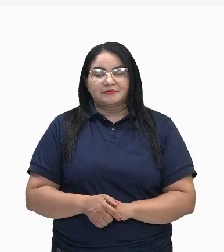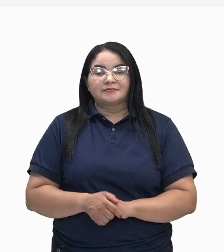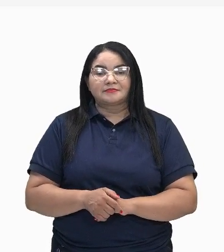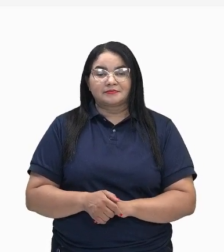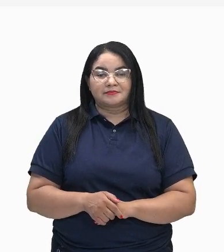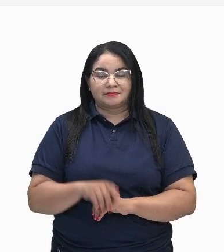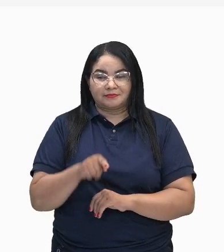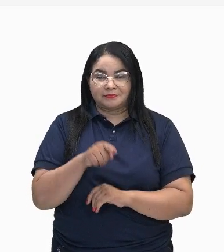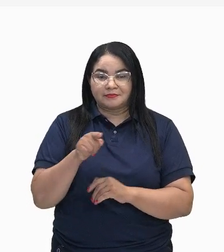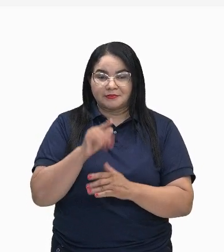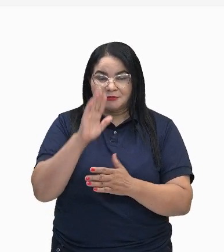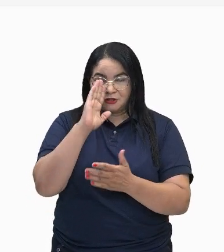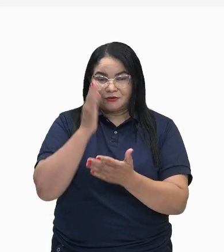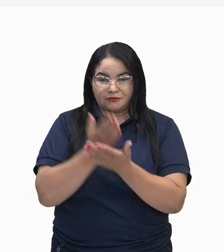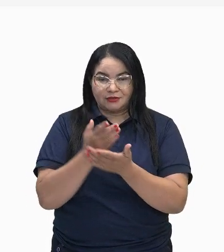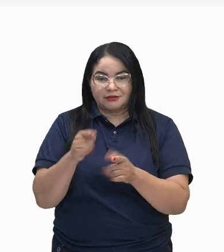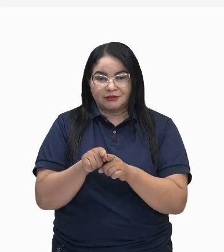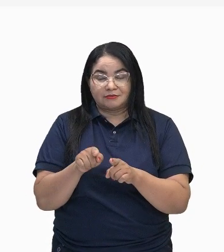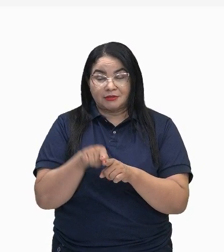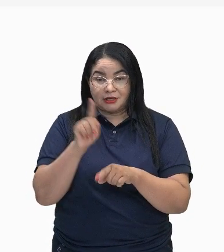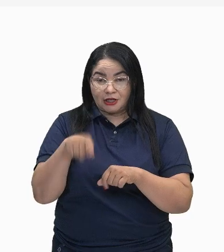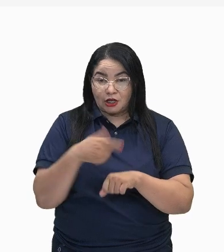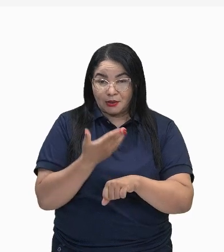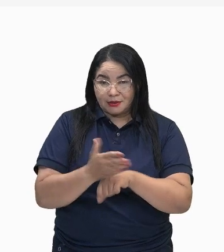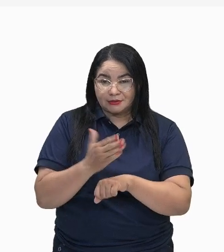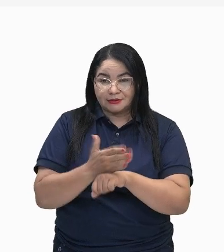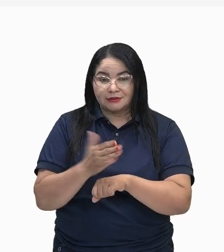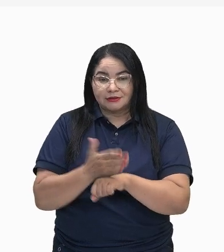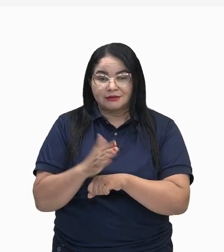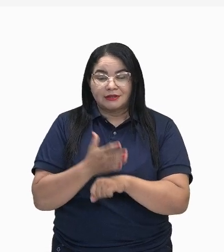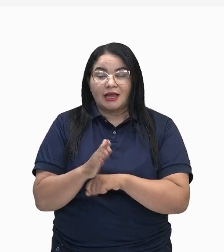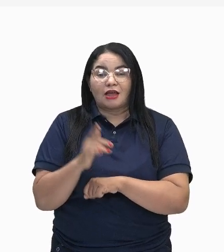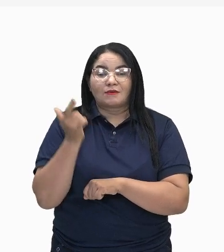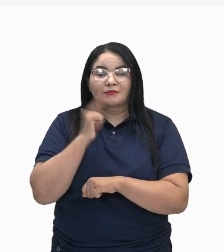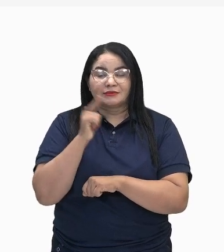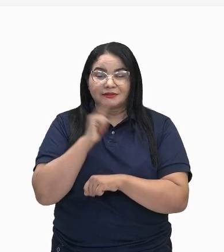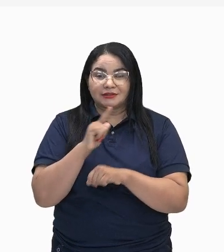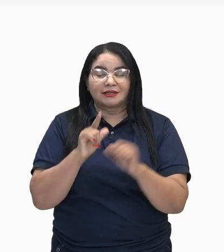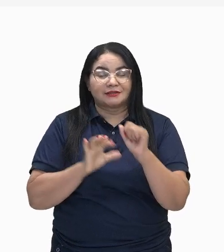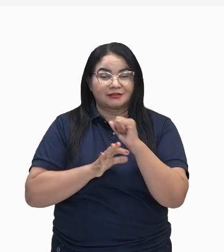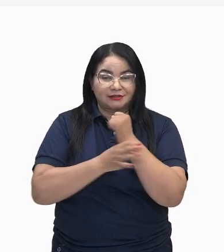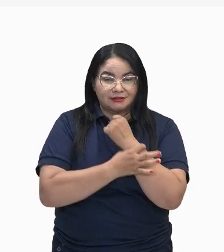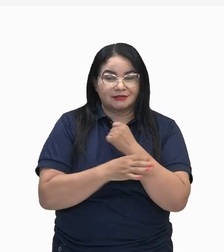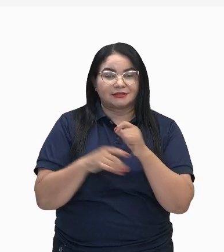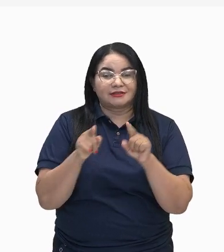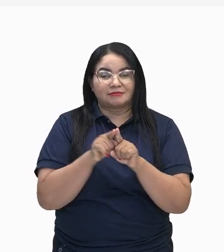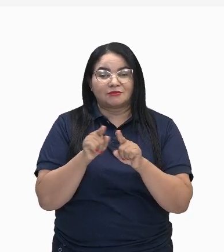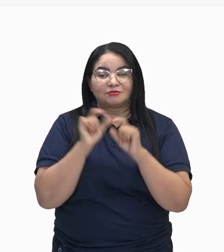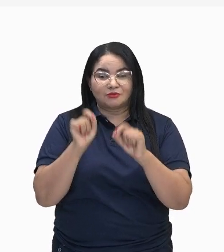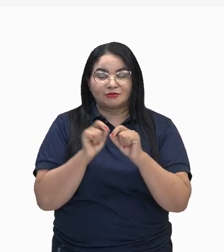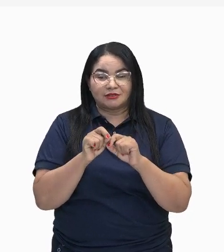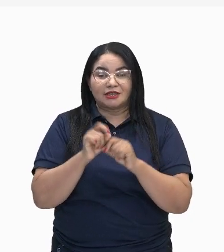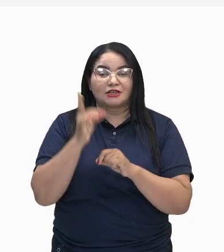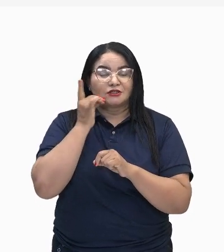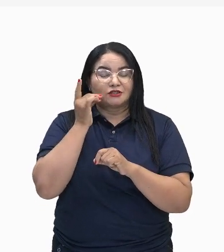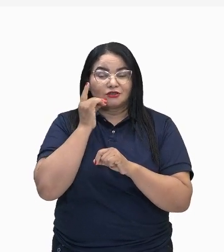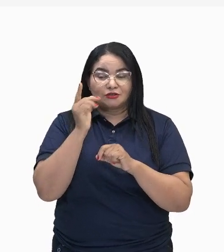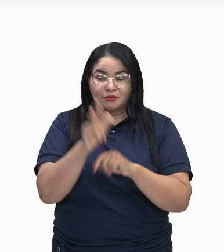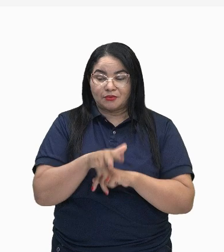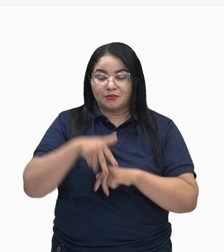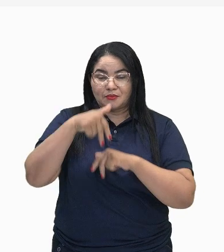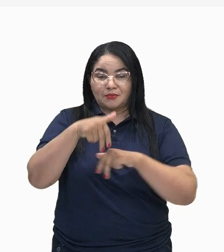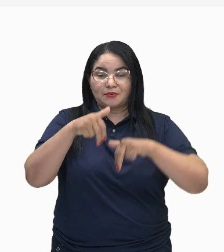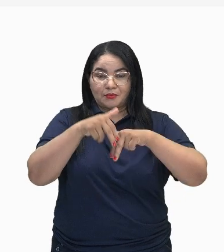Confiança. Através do ensaio, os dançarinos ganham confiança e segurança para a apresentação, reduzindo